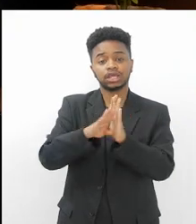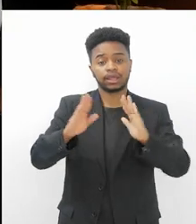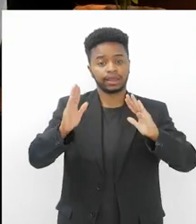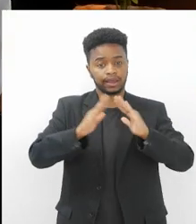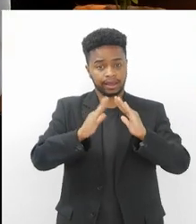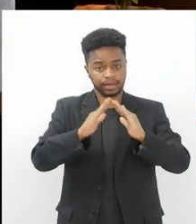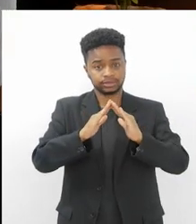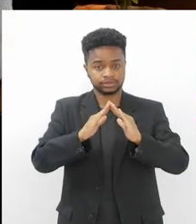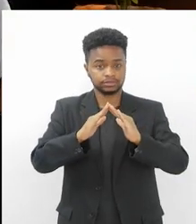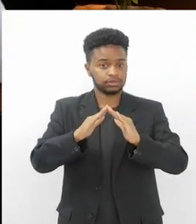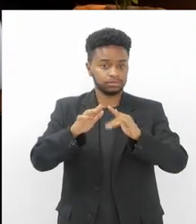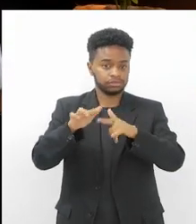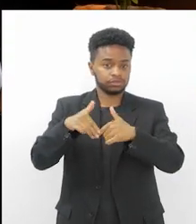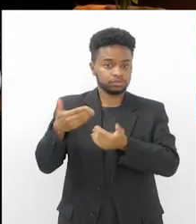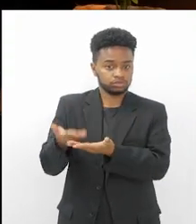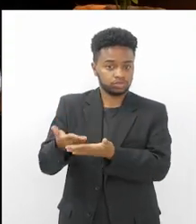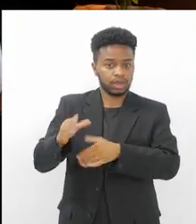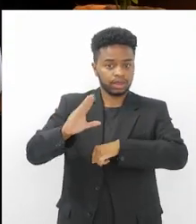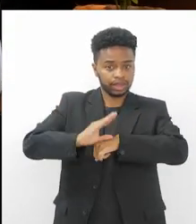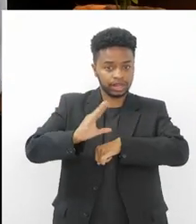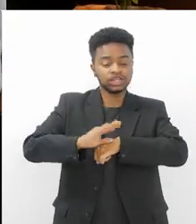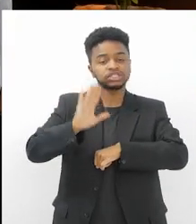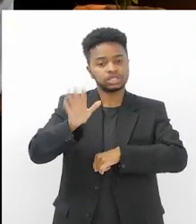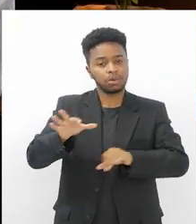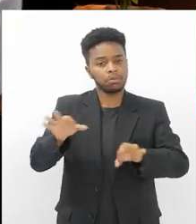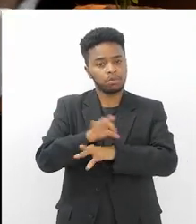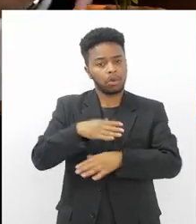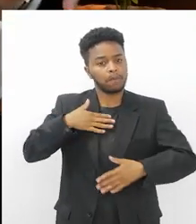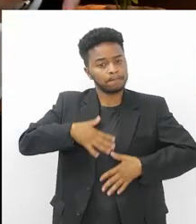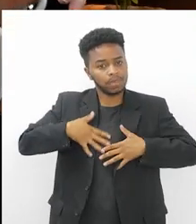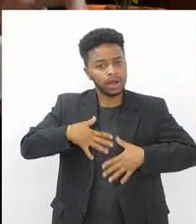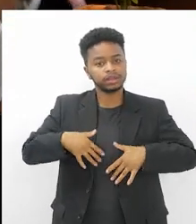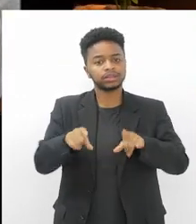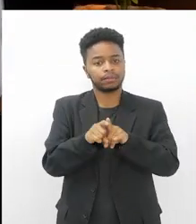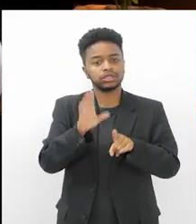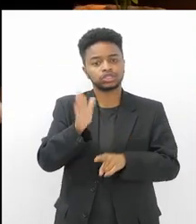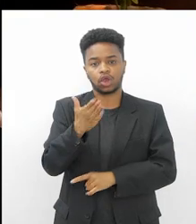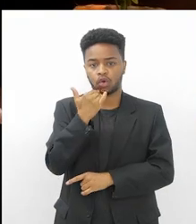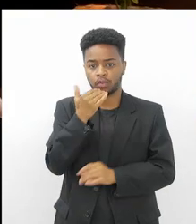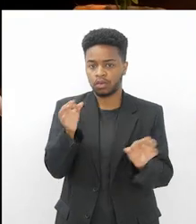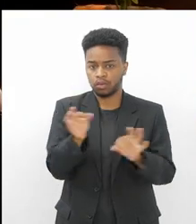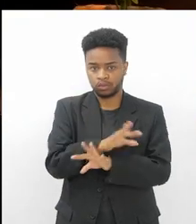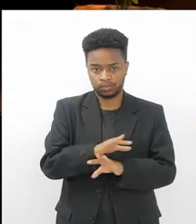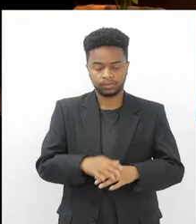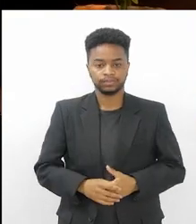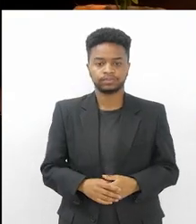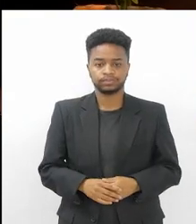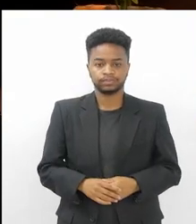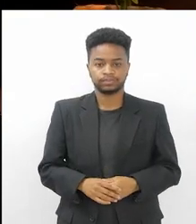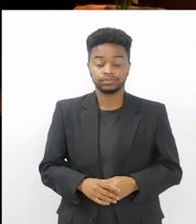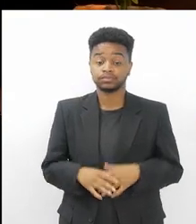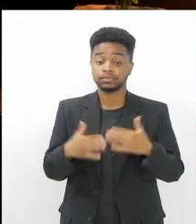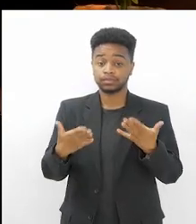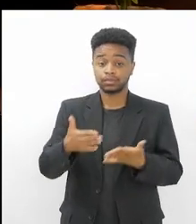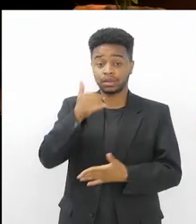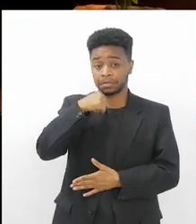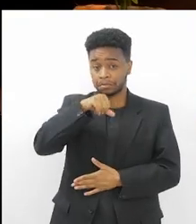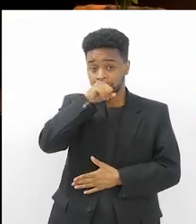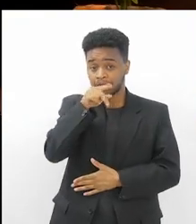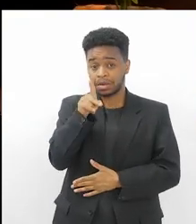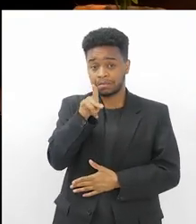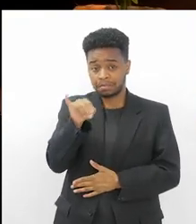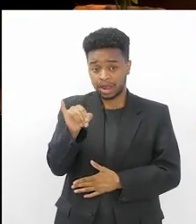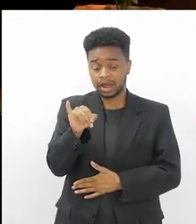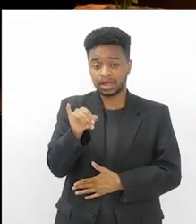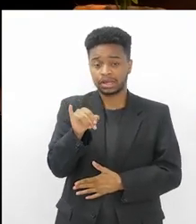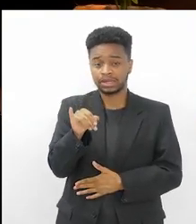casa, teoricamente da creche, elas já vêm banhadas e jantadas. E a mãe e